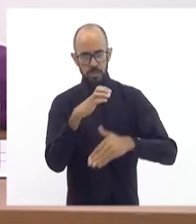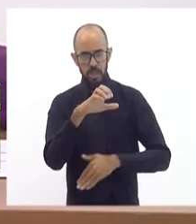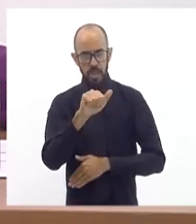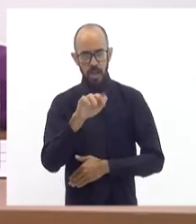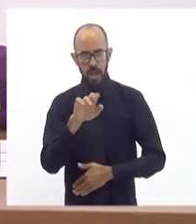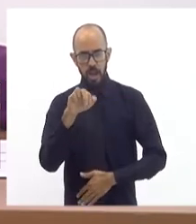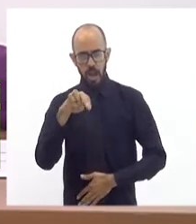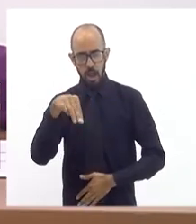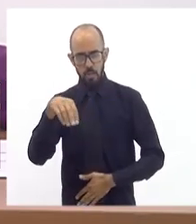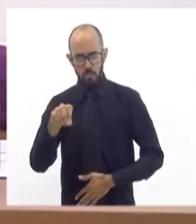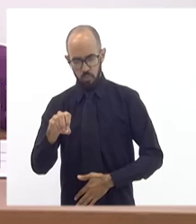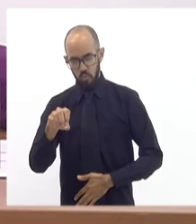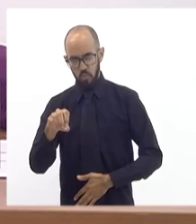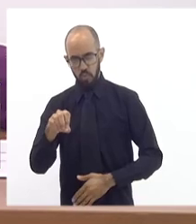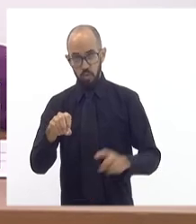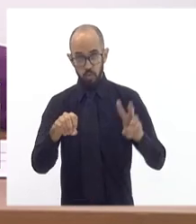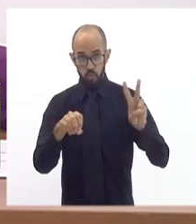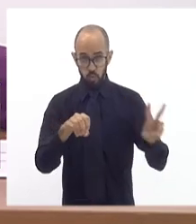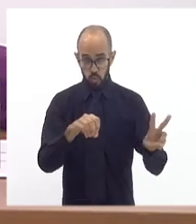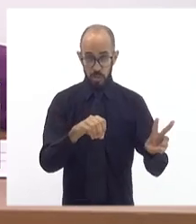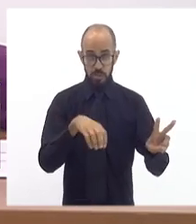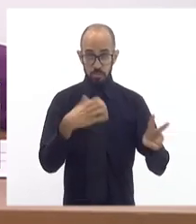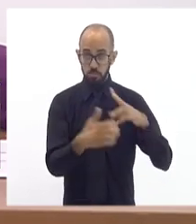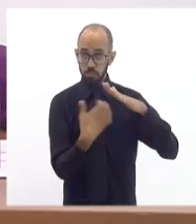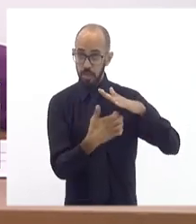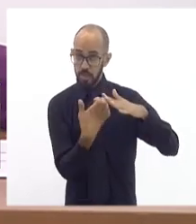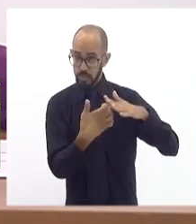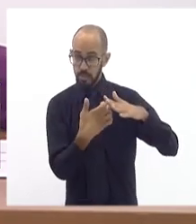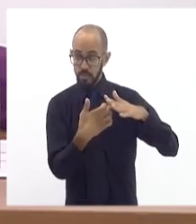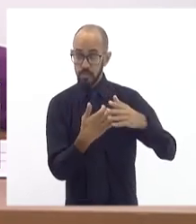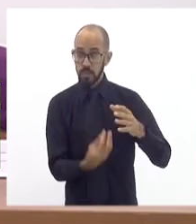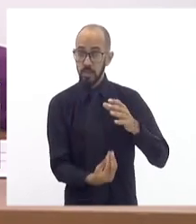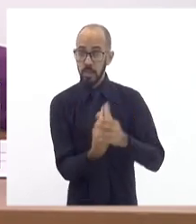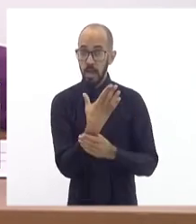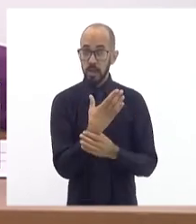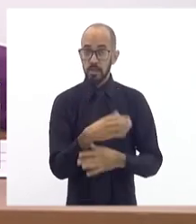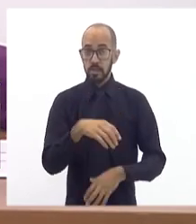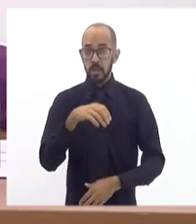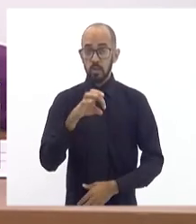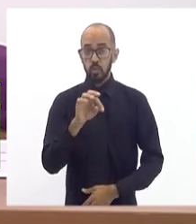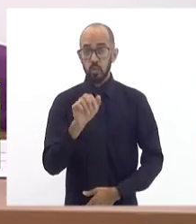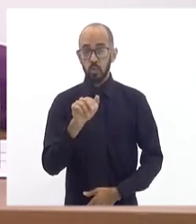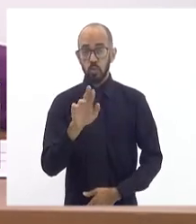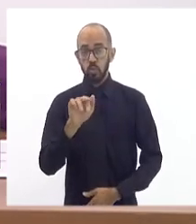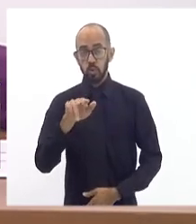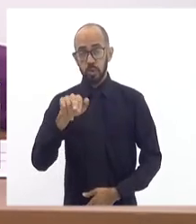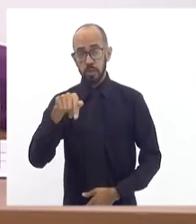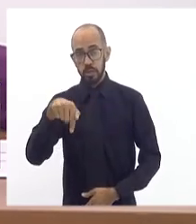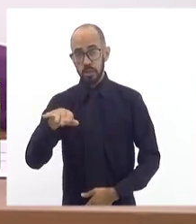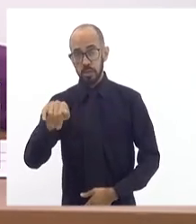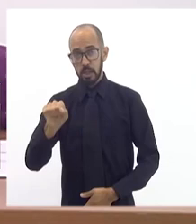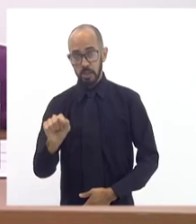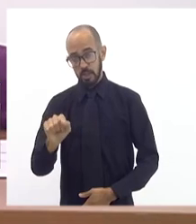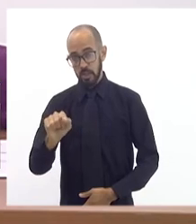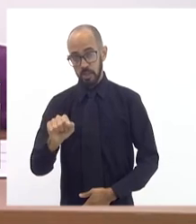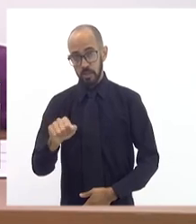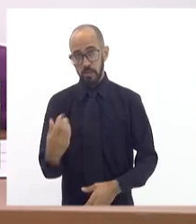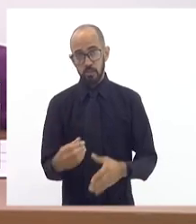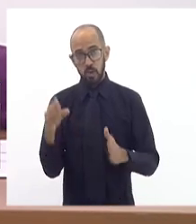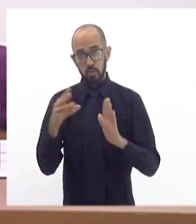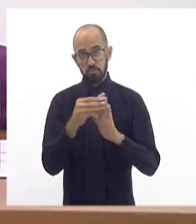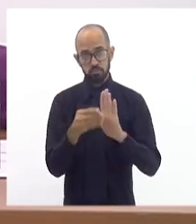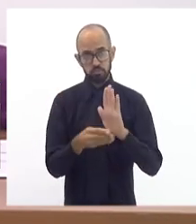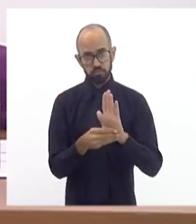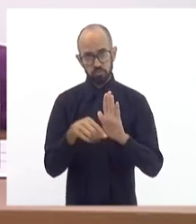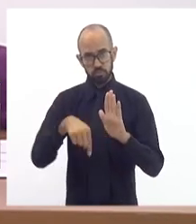acalma-se futuro energia ambas de origem turca são registrados no Brasil 14 dias após ter aberto o